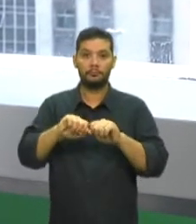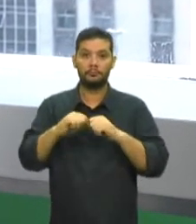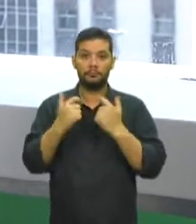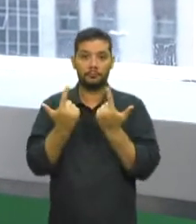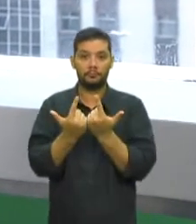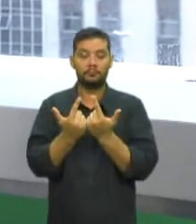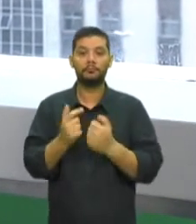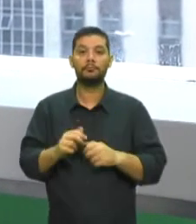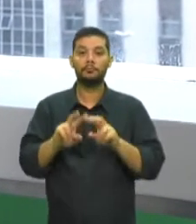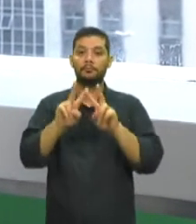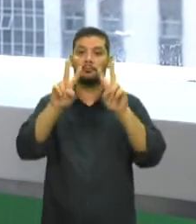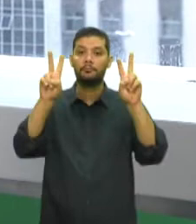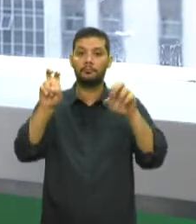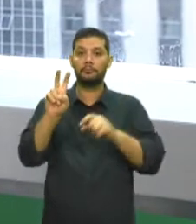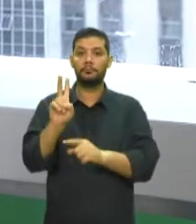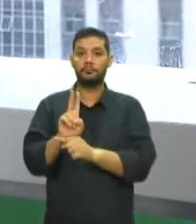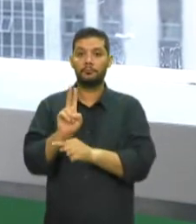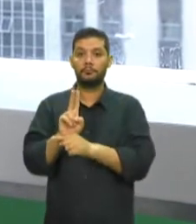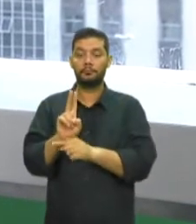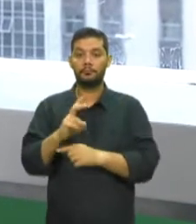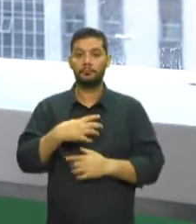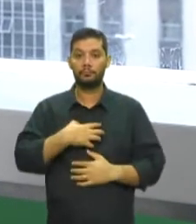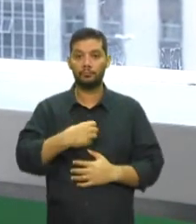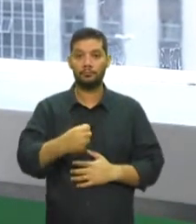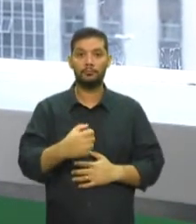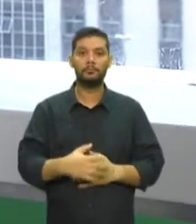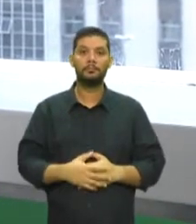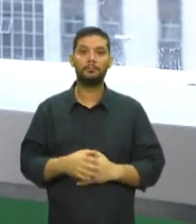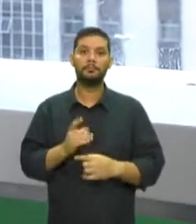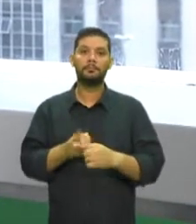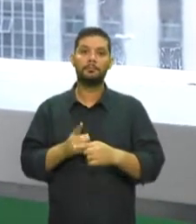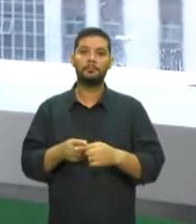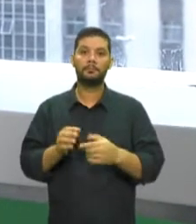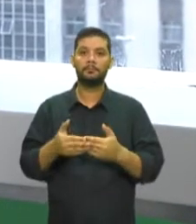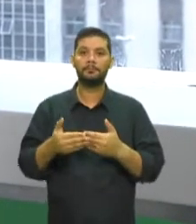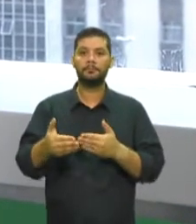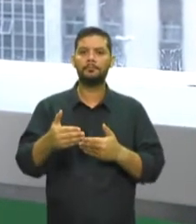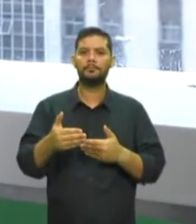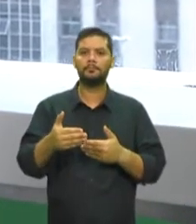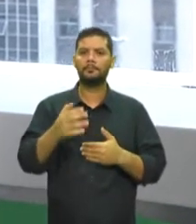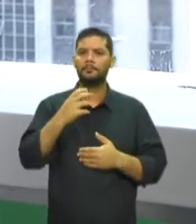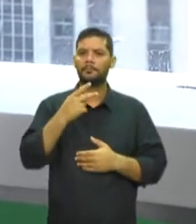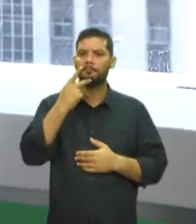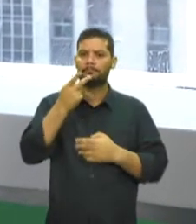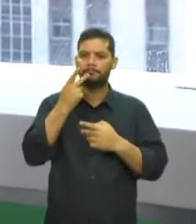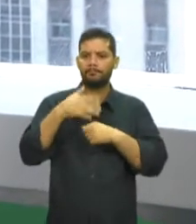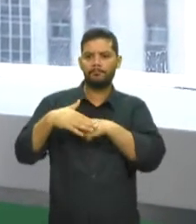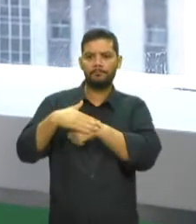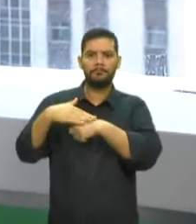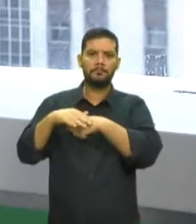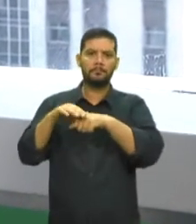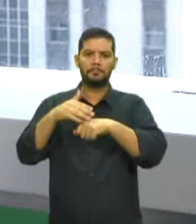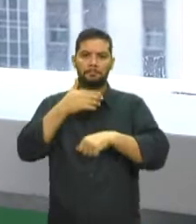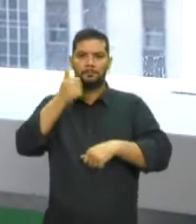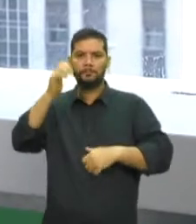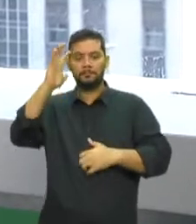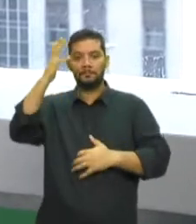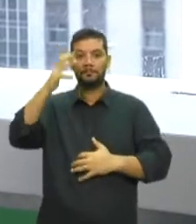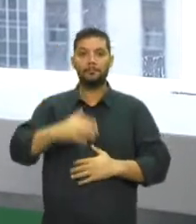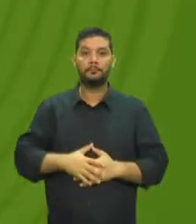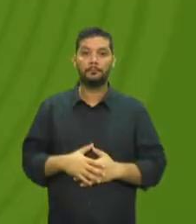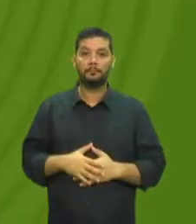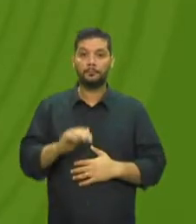tema será prevenção ao suicídio, porque falar é a melhor solução. A repórter Ona